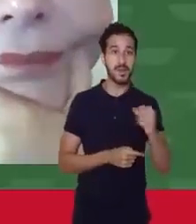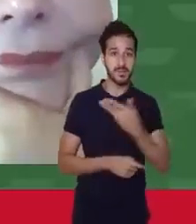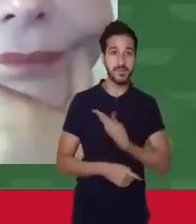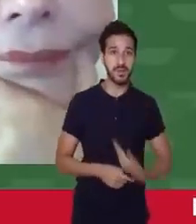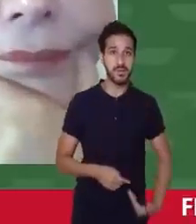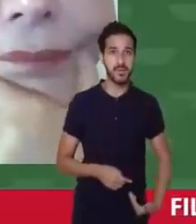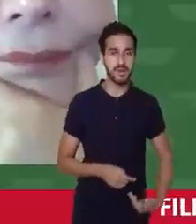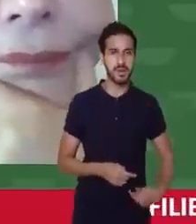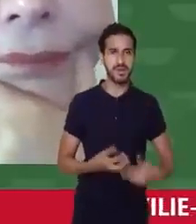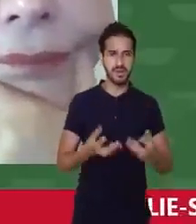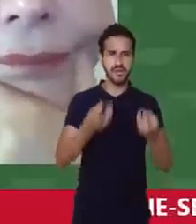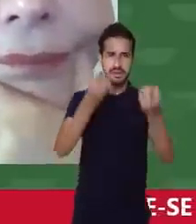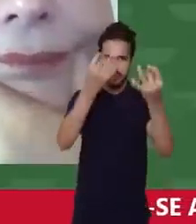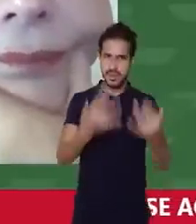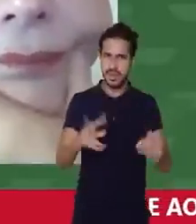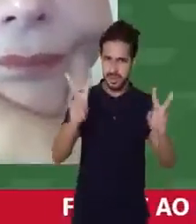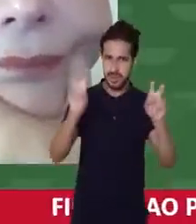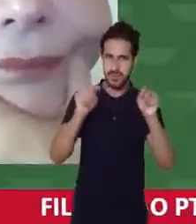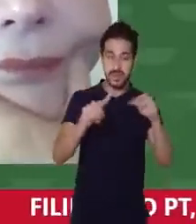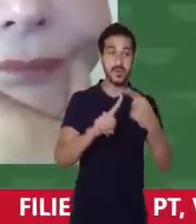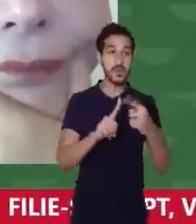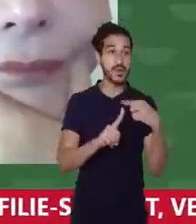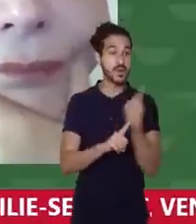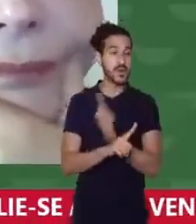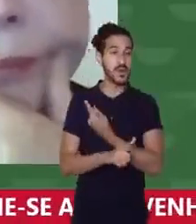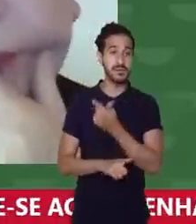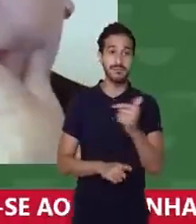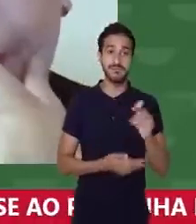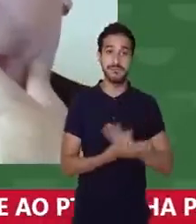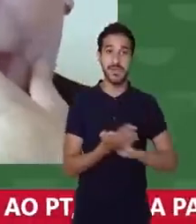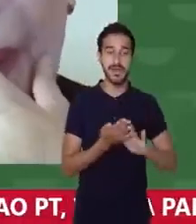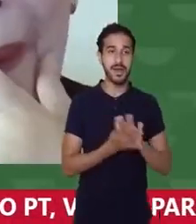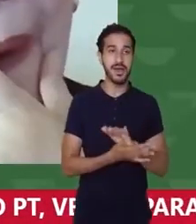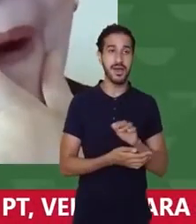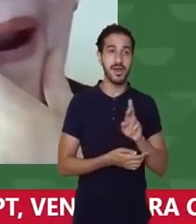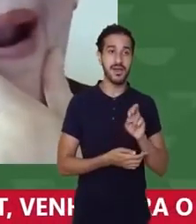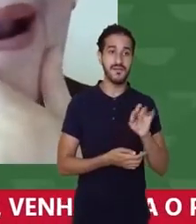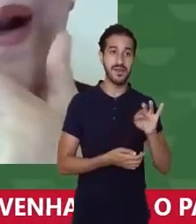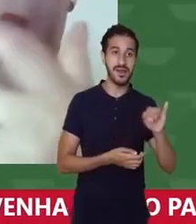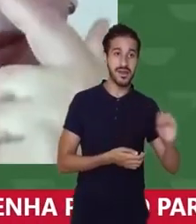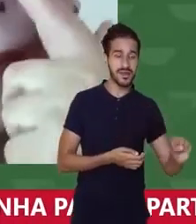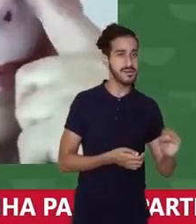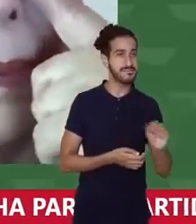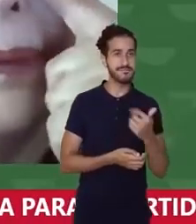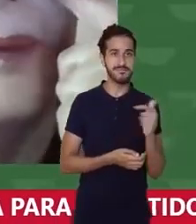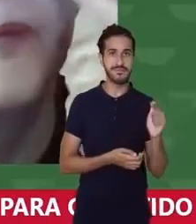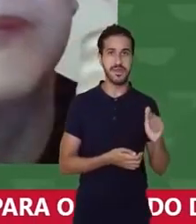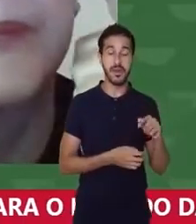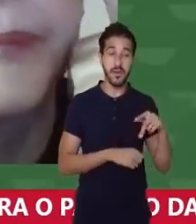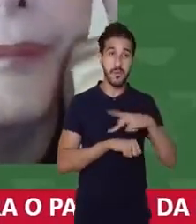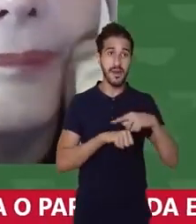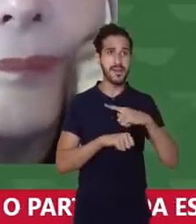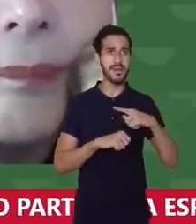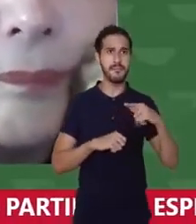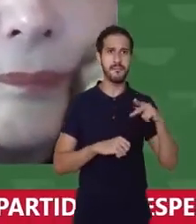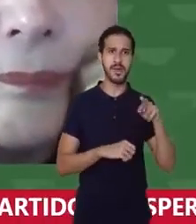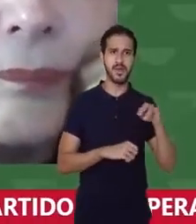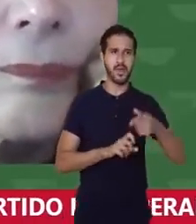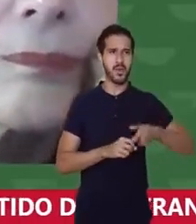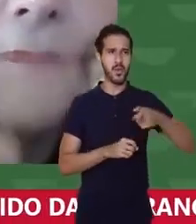pública. Eu queria que falasse um pouco sobre isso, porque nós não termos mais nossas refinarias, um país que tem petróleo,